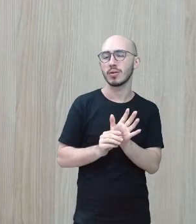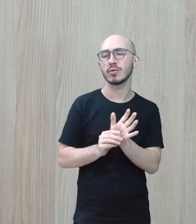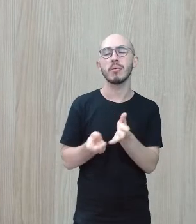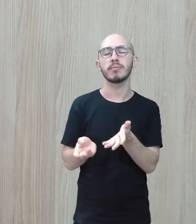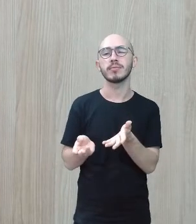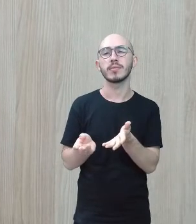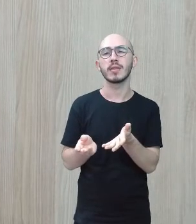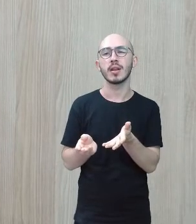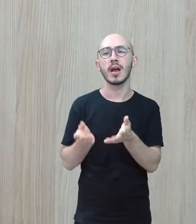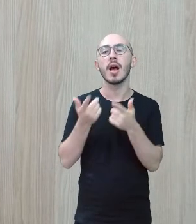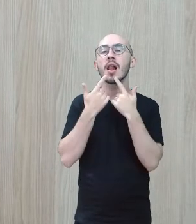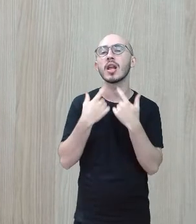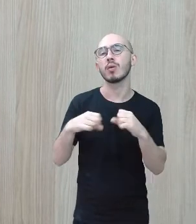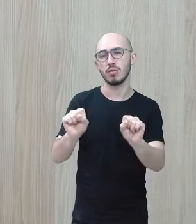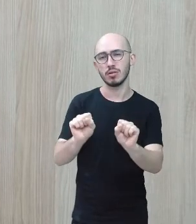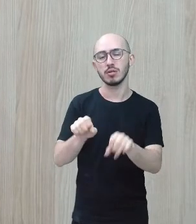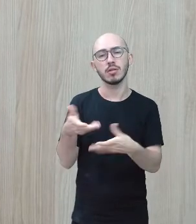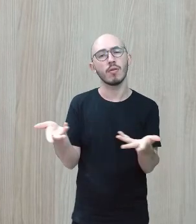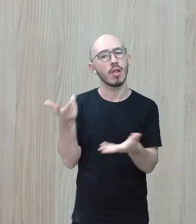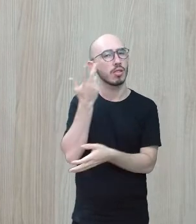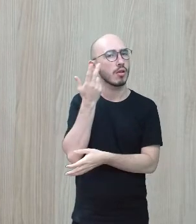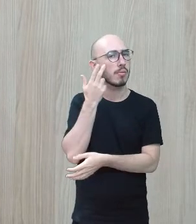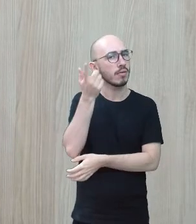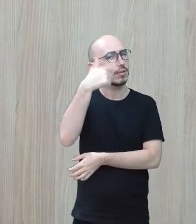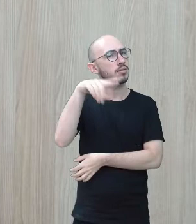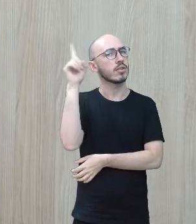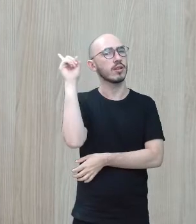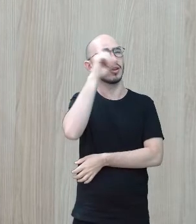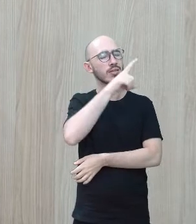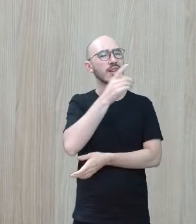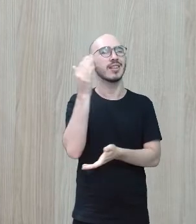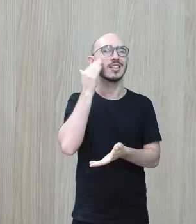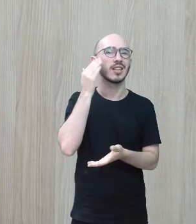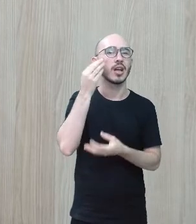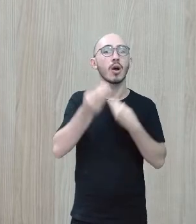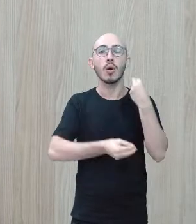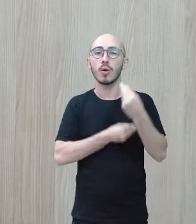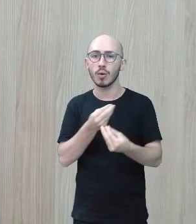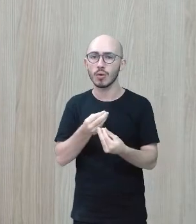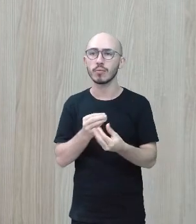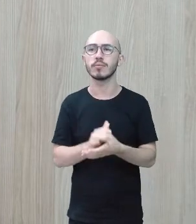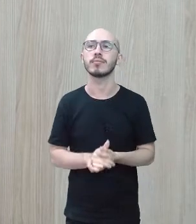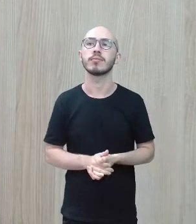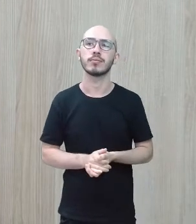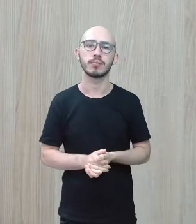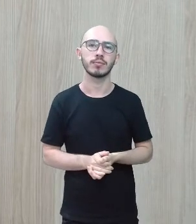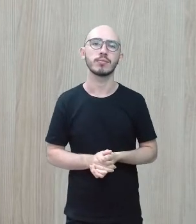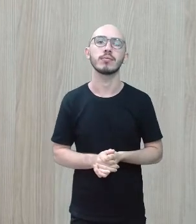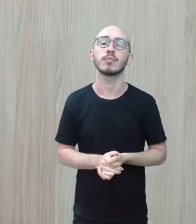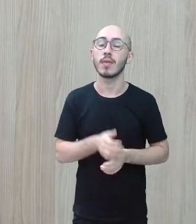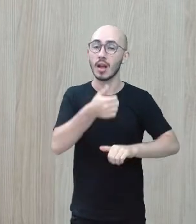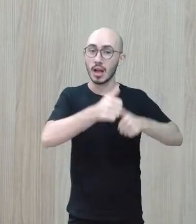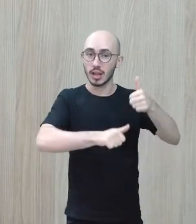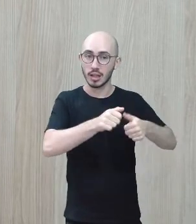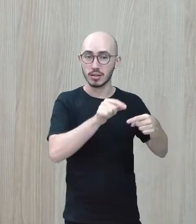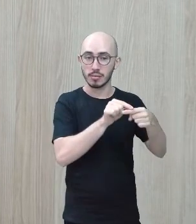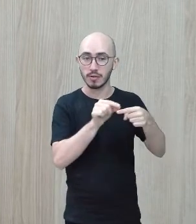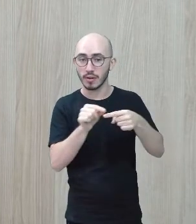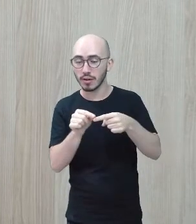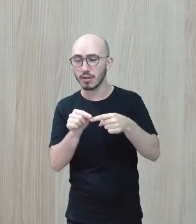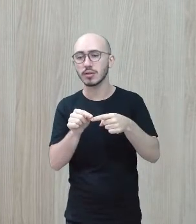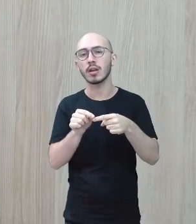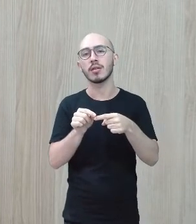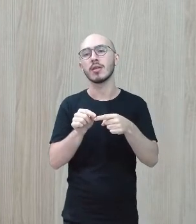né? Então, é normal que você sinta essa dificuldade em entender a diferença entre uma análise morfológica e uma